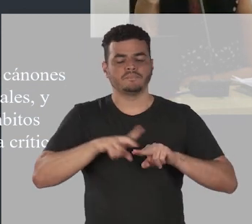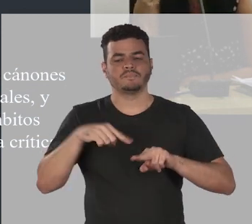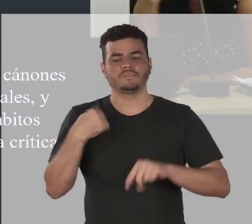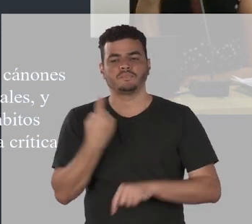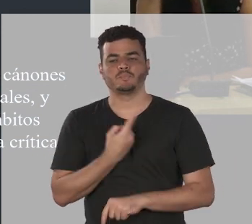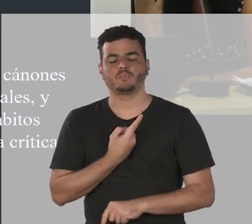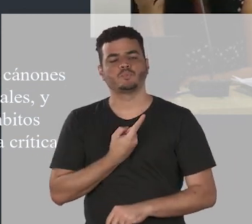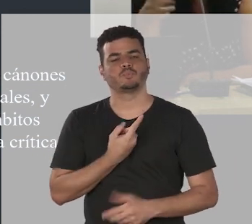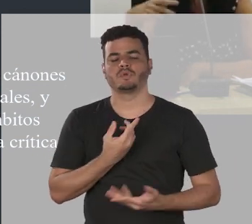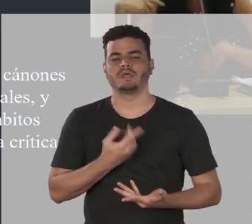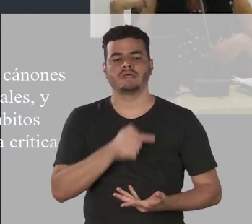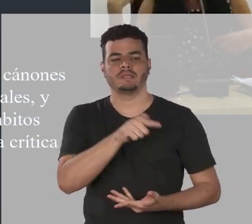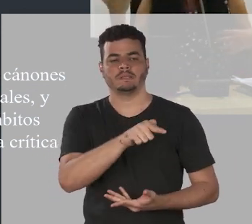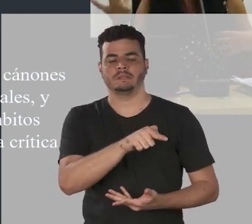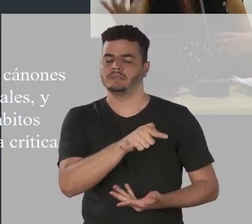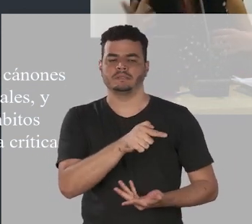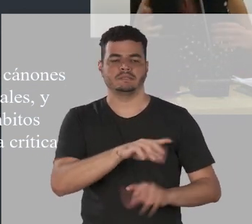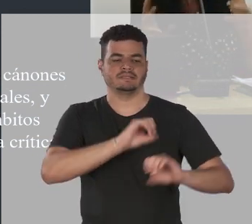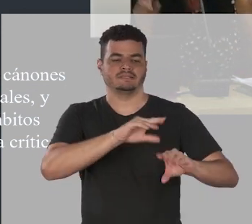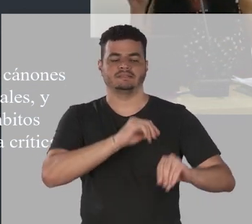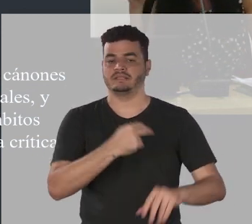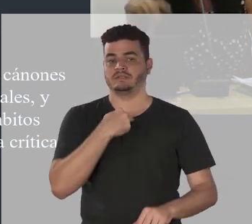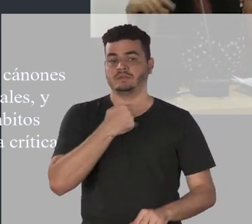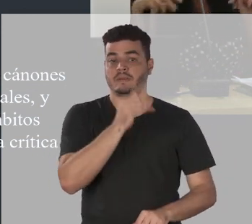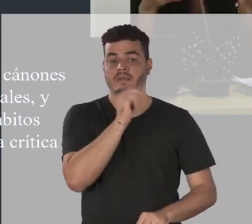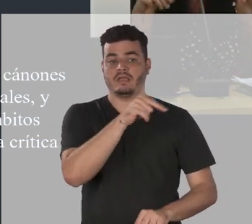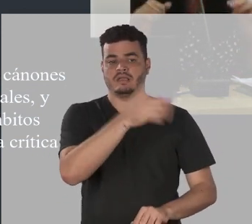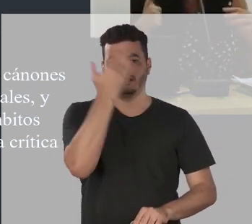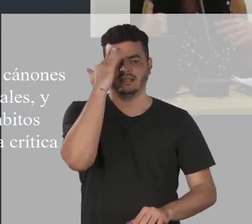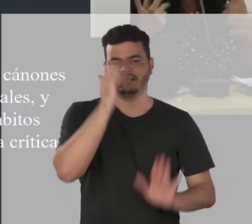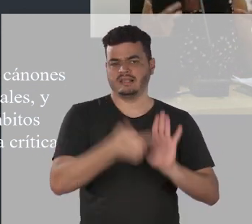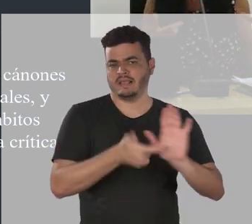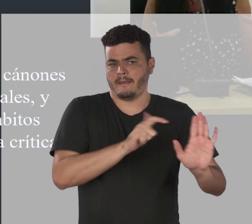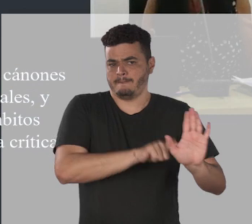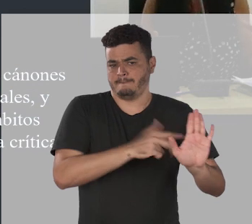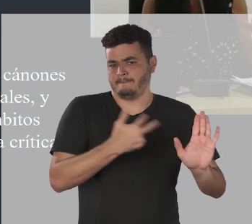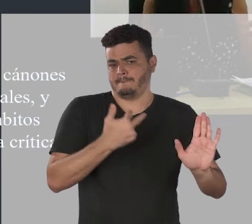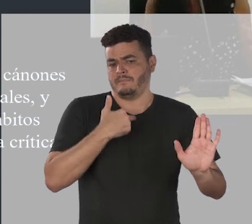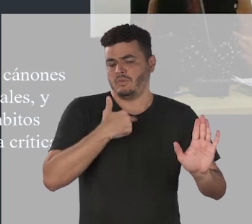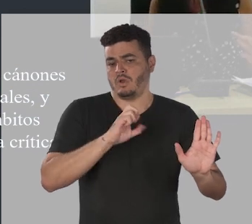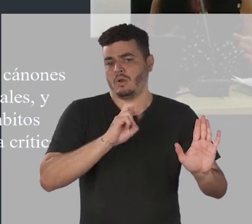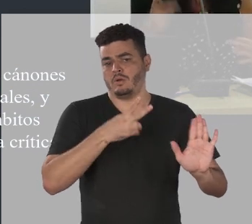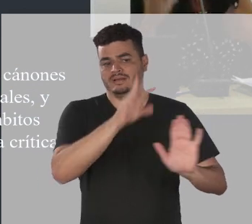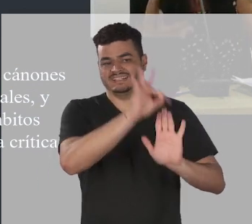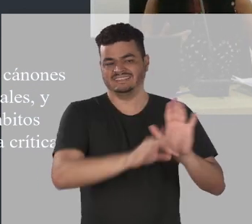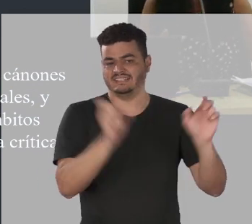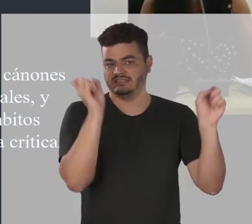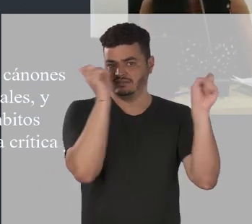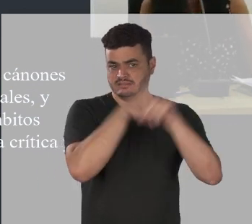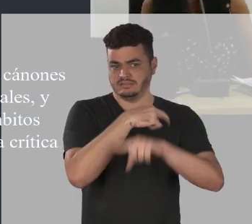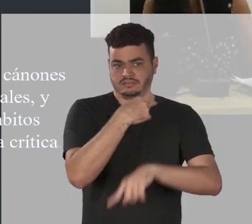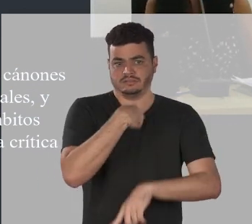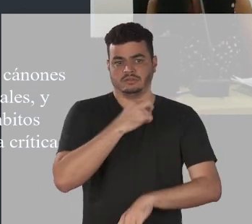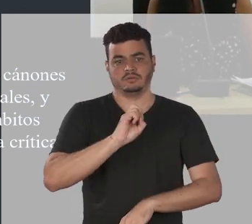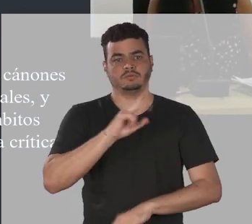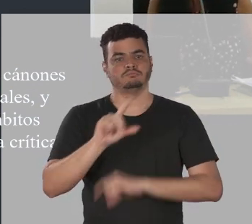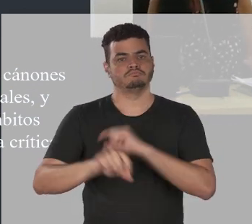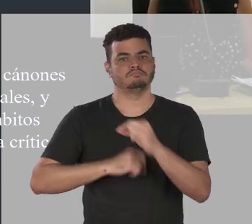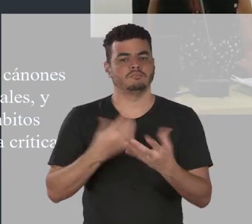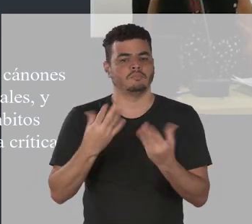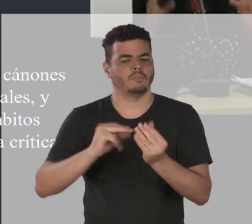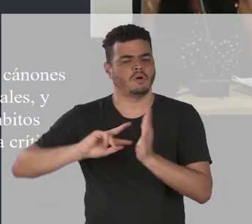E por isso, esse não pode entender metáforas, não pode entender os textos mais complexos, os